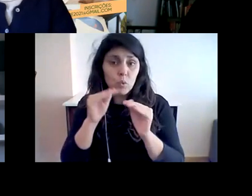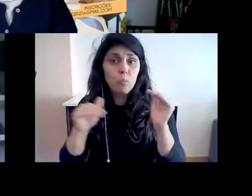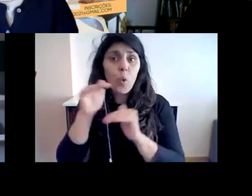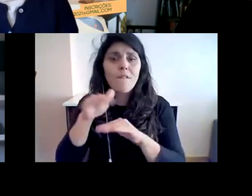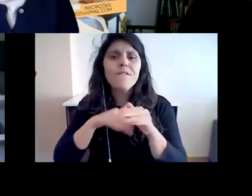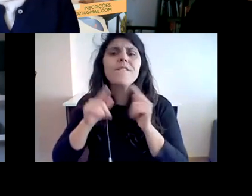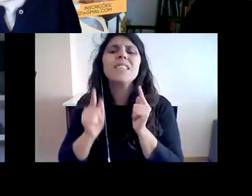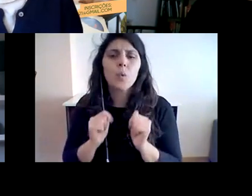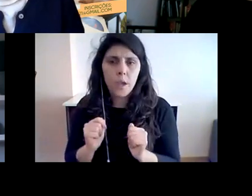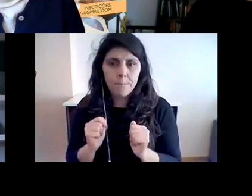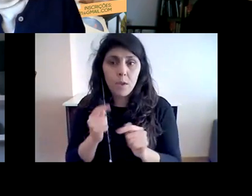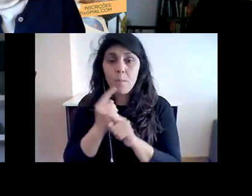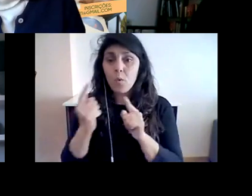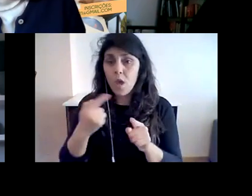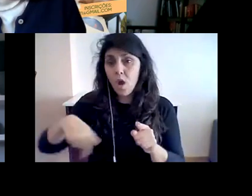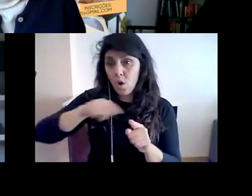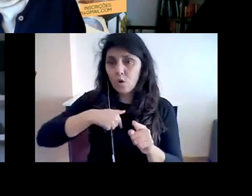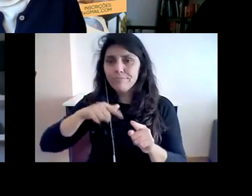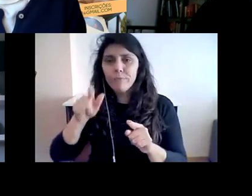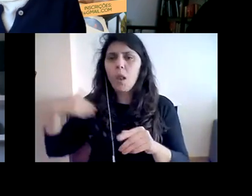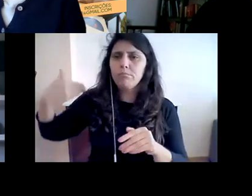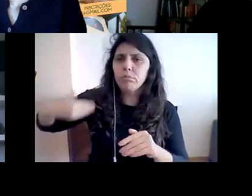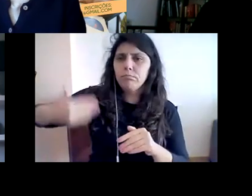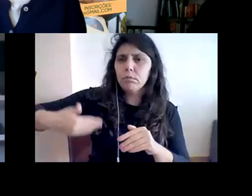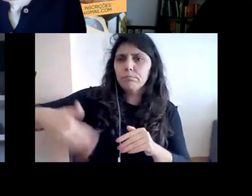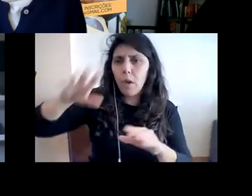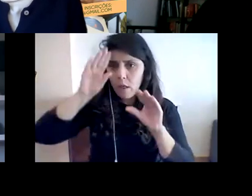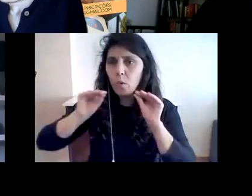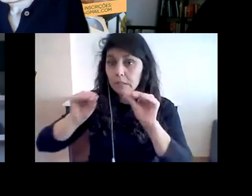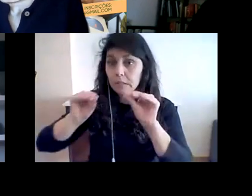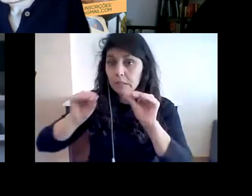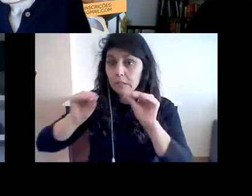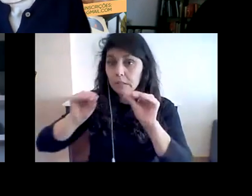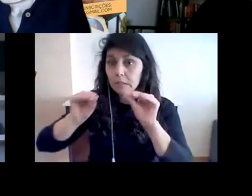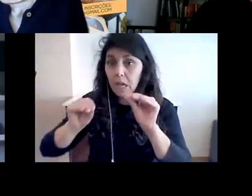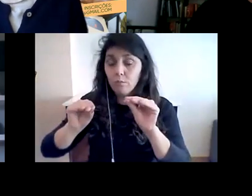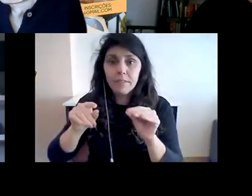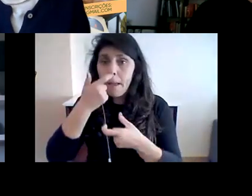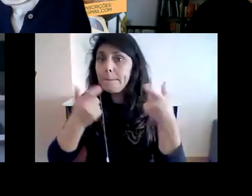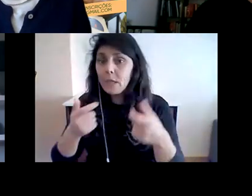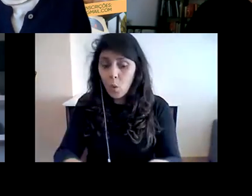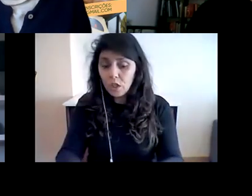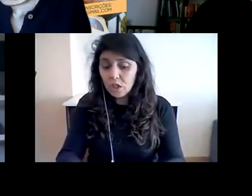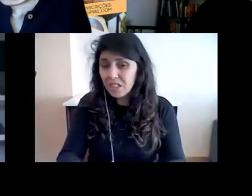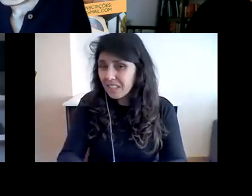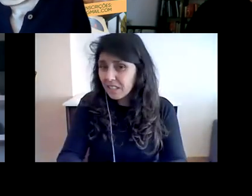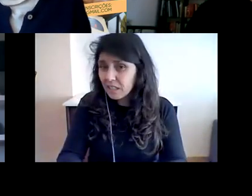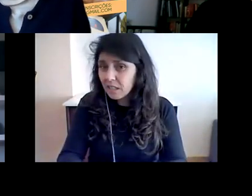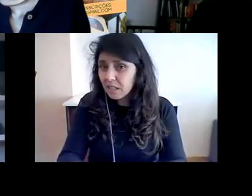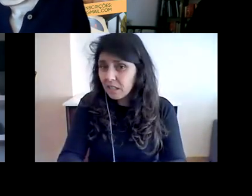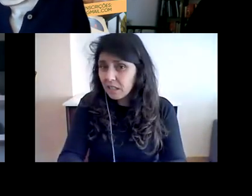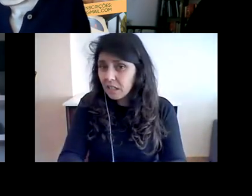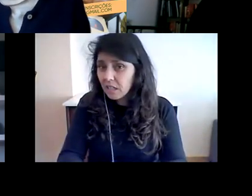que aqui a nossa narrativa da educação fosse capturada pelos liberais, que são pessoas muito contraditórias, portanto dizem uma coisa como dizem o seu contrário.